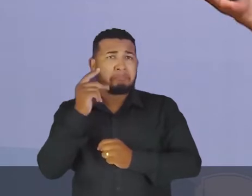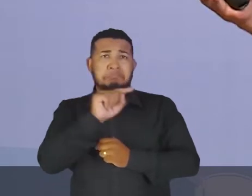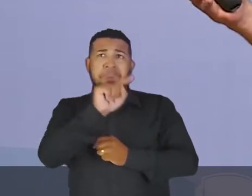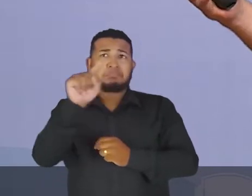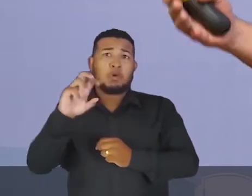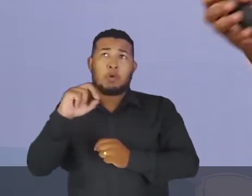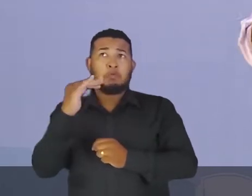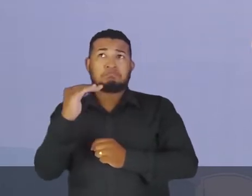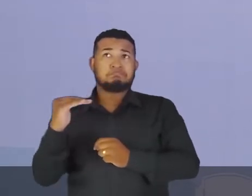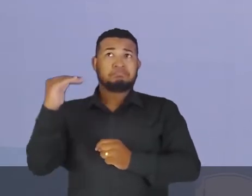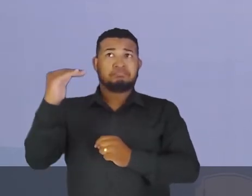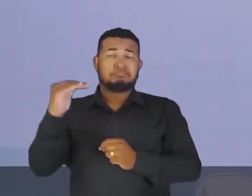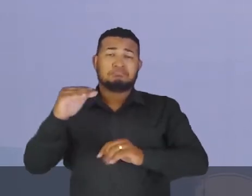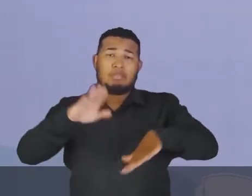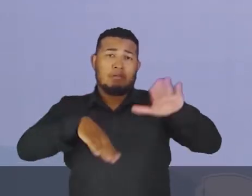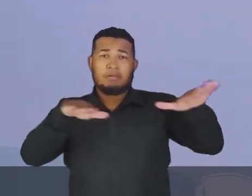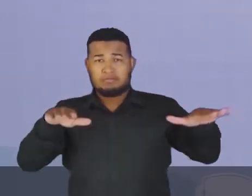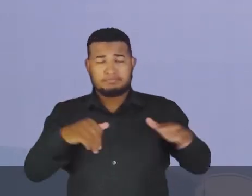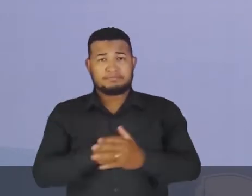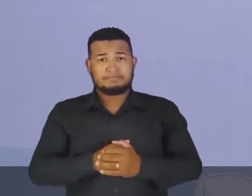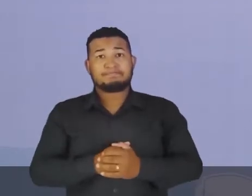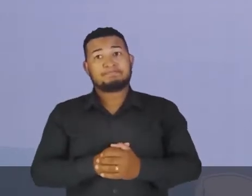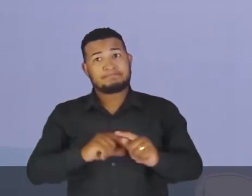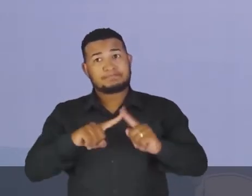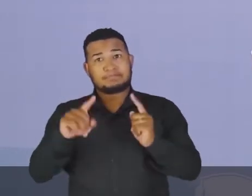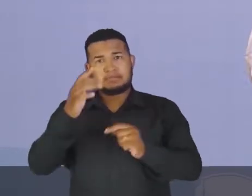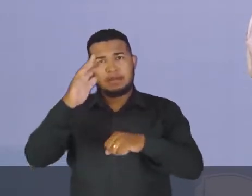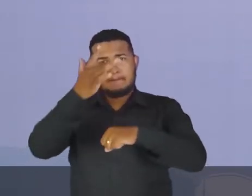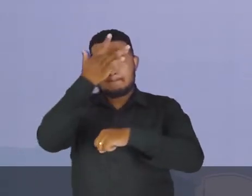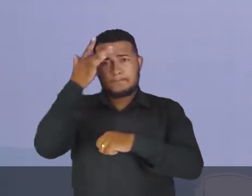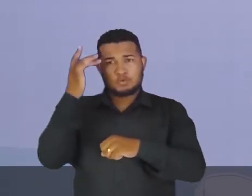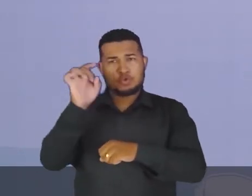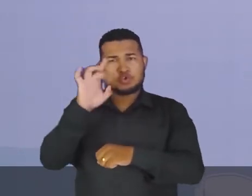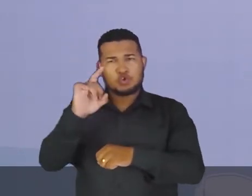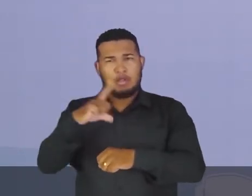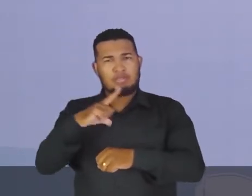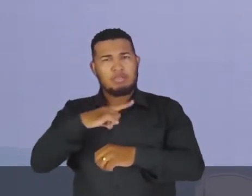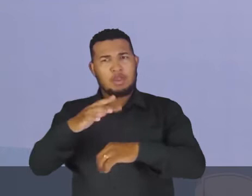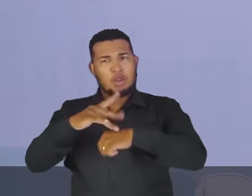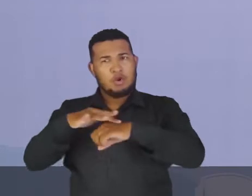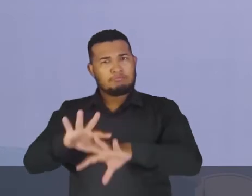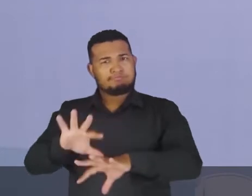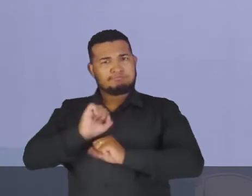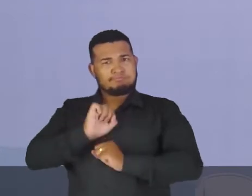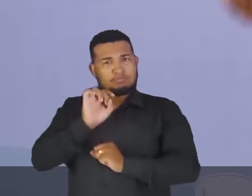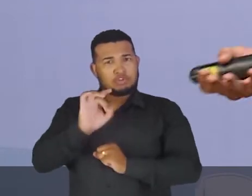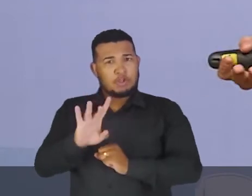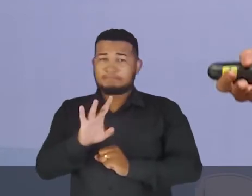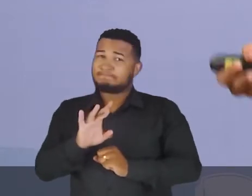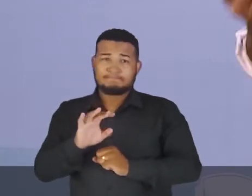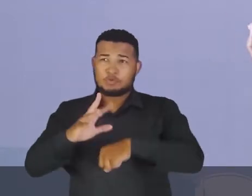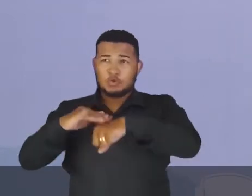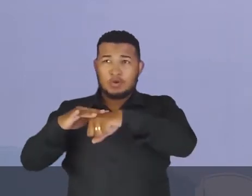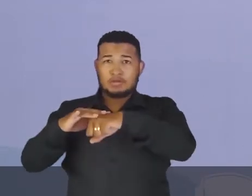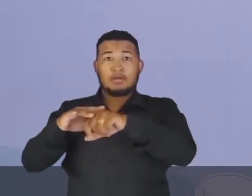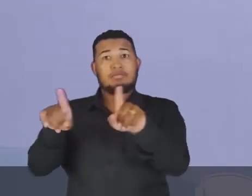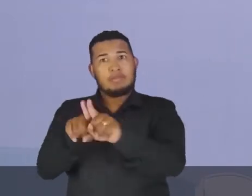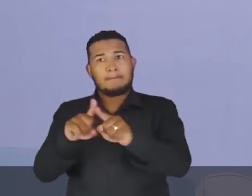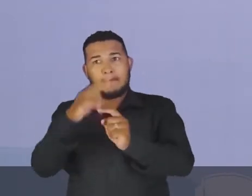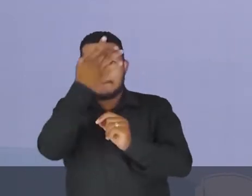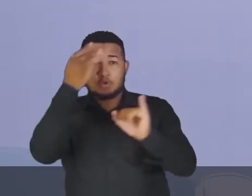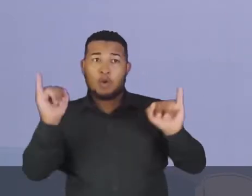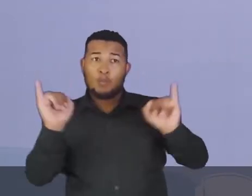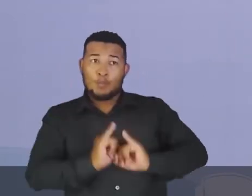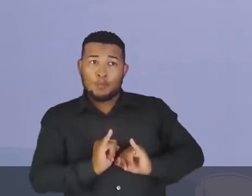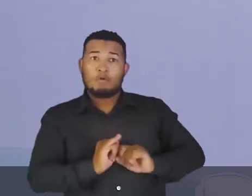ou elevado. Então, mesmo assim, não só as pessoas que apresentam obesidade apresentam risco de doenças. O baixo peso